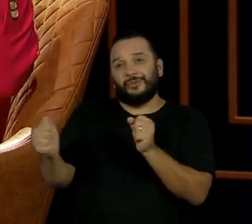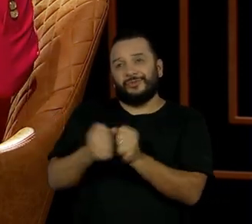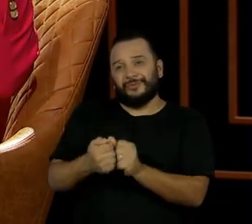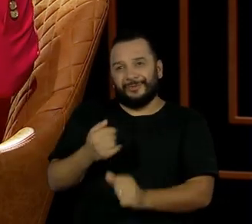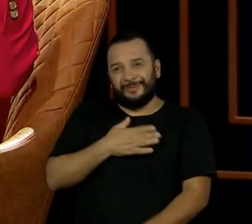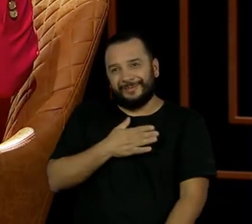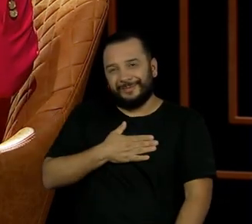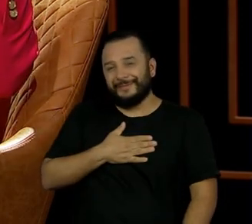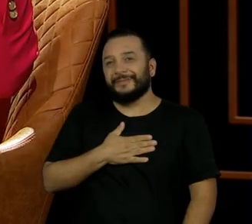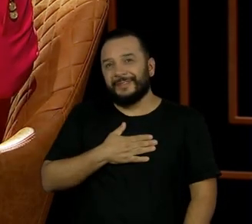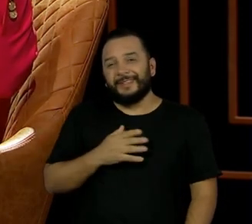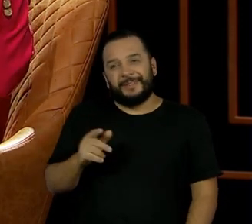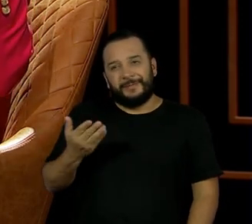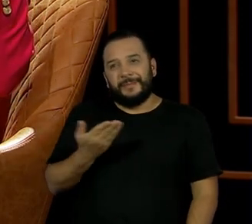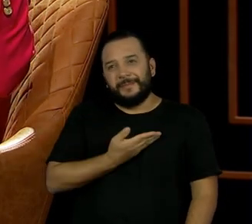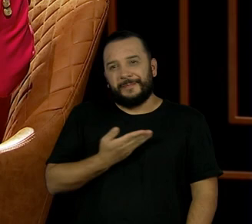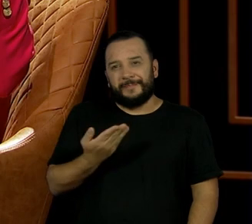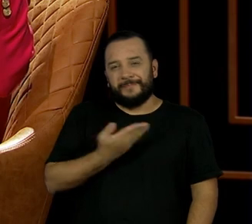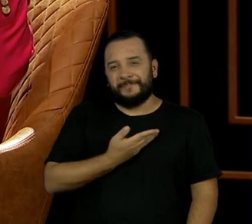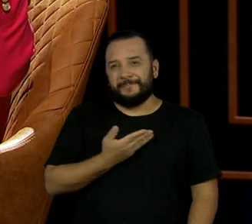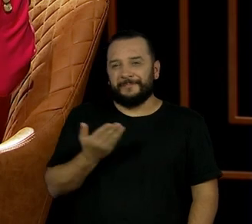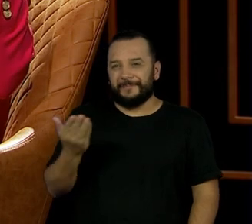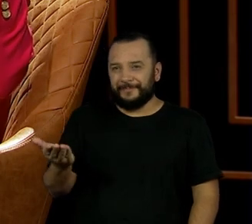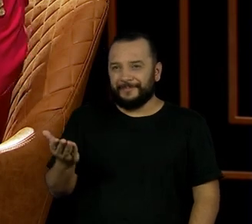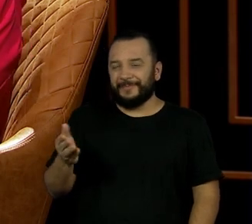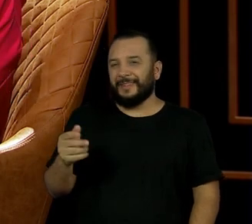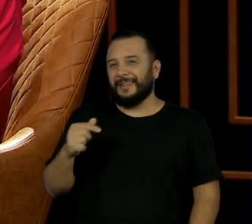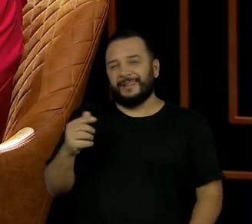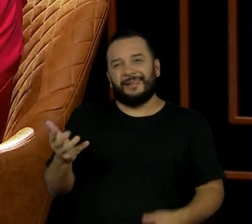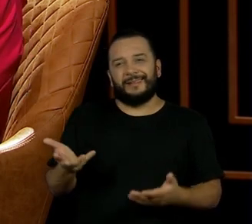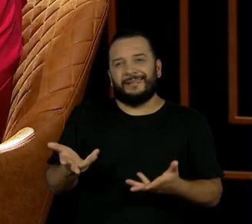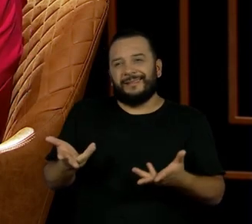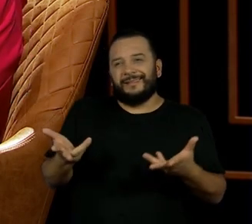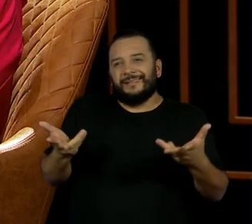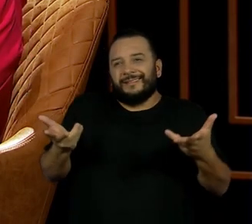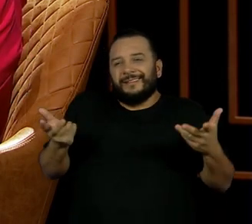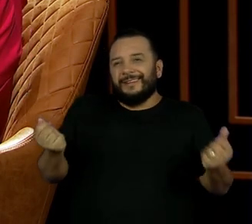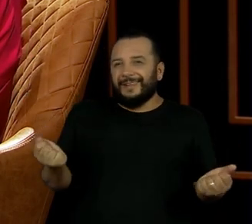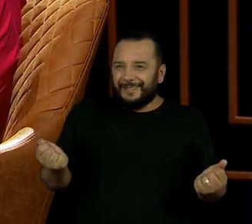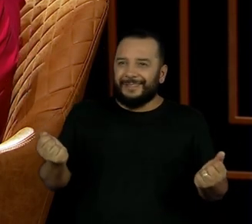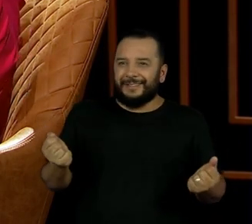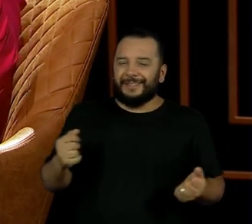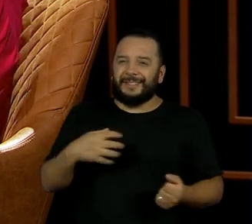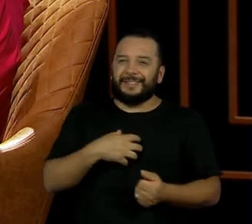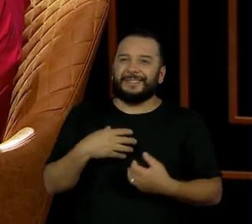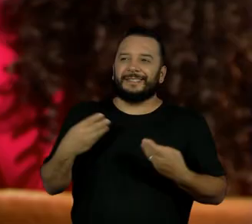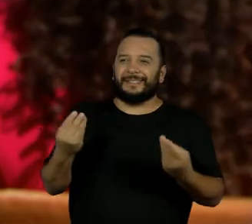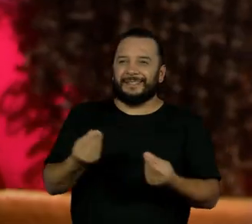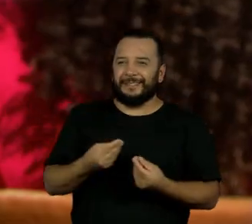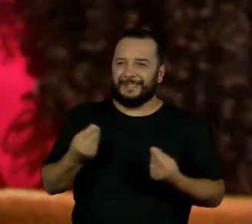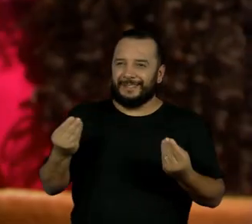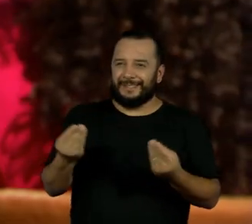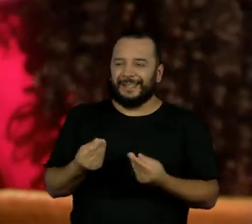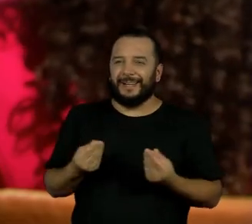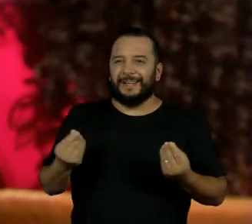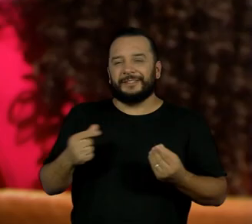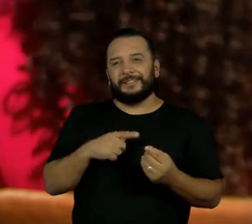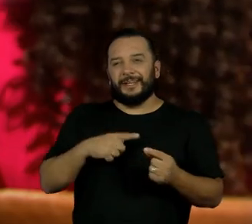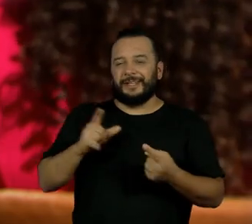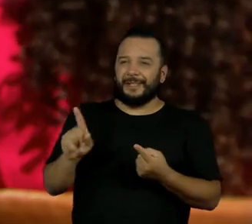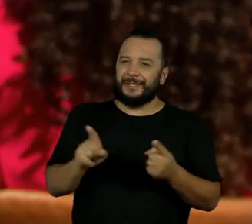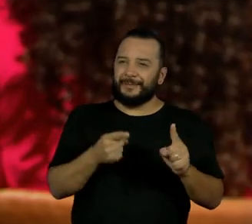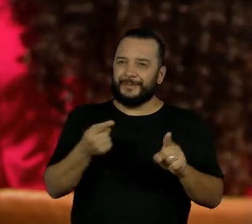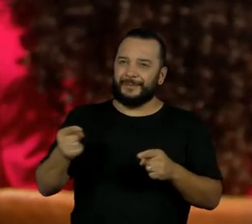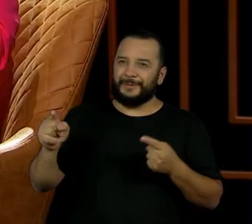uma uma elegância uma sofisticação uma sensibilidade sonora